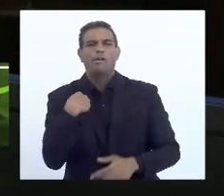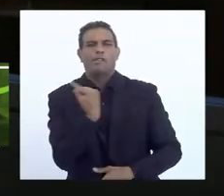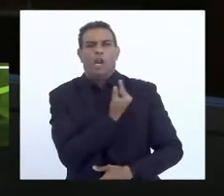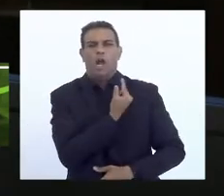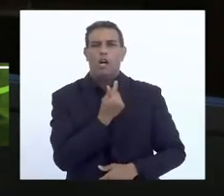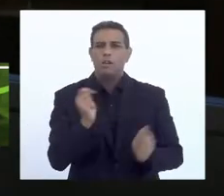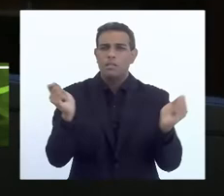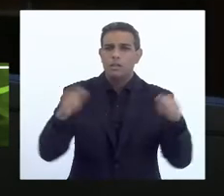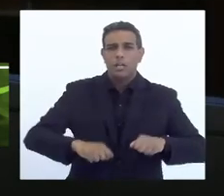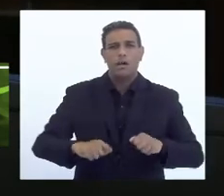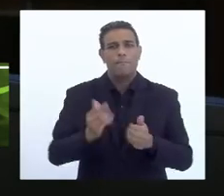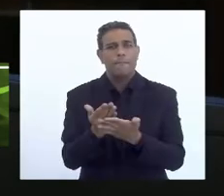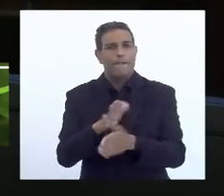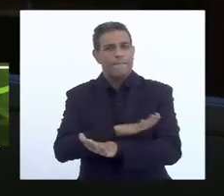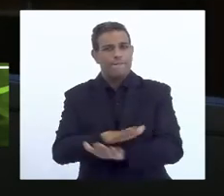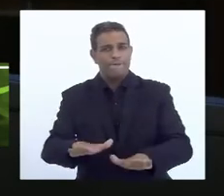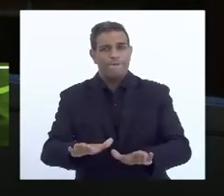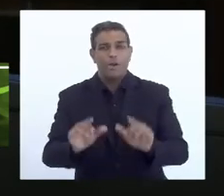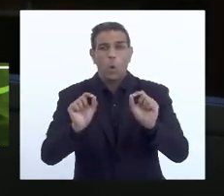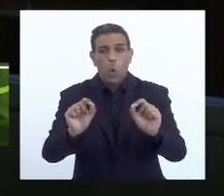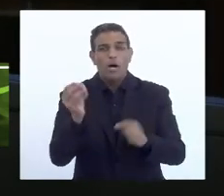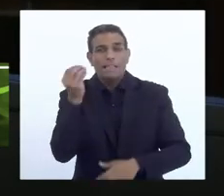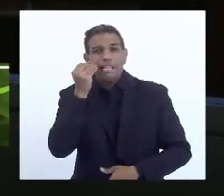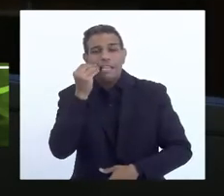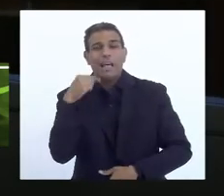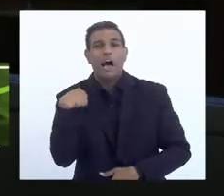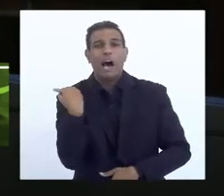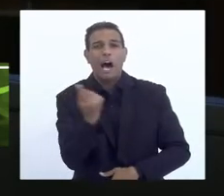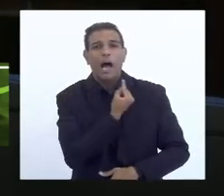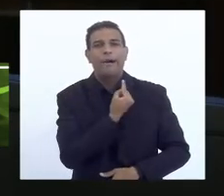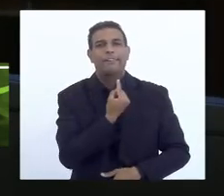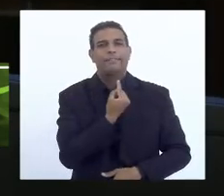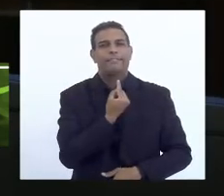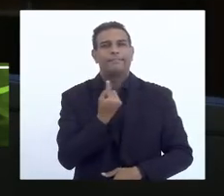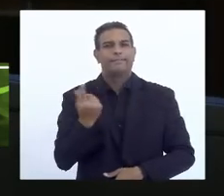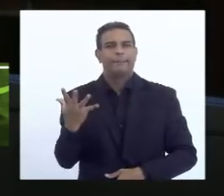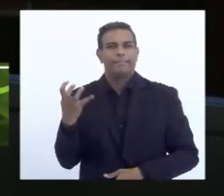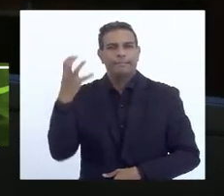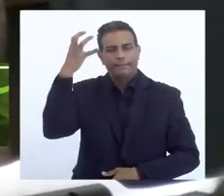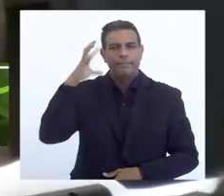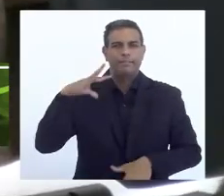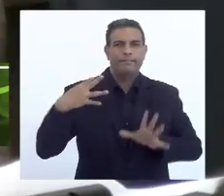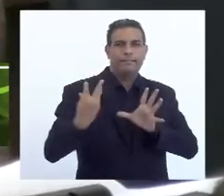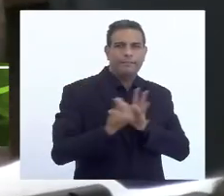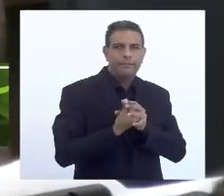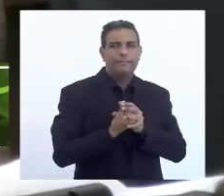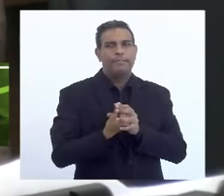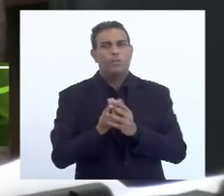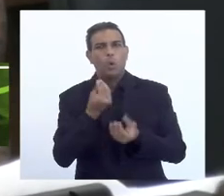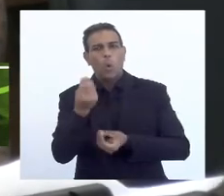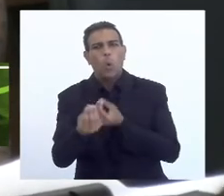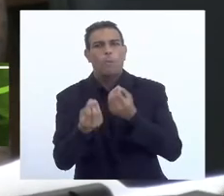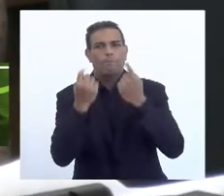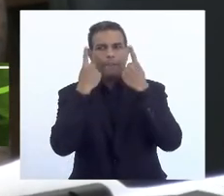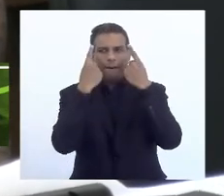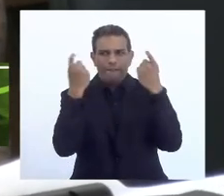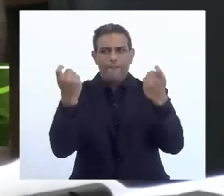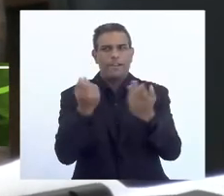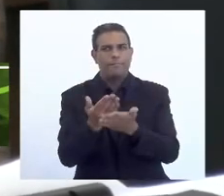não acaba quando tentam tirar a Marielle de nós de maneira tão